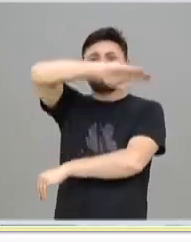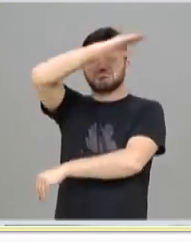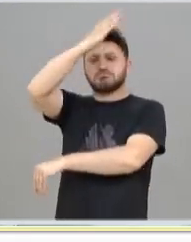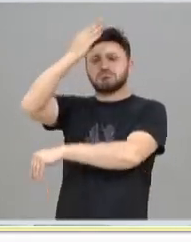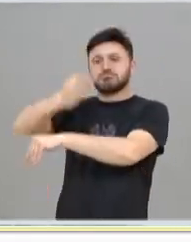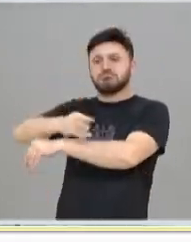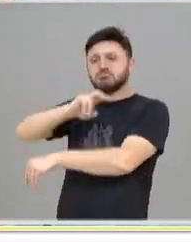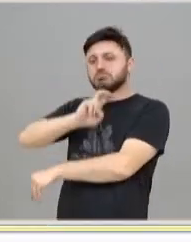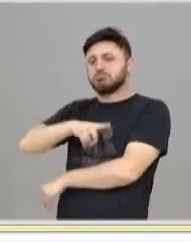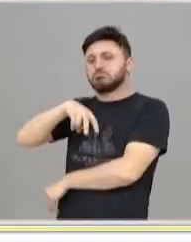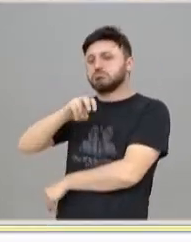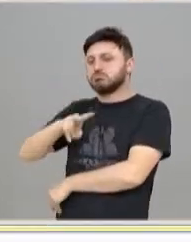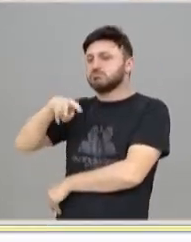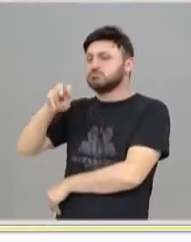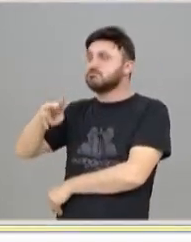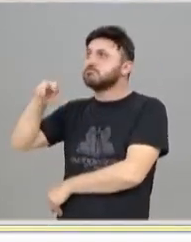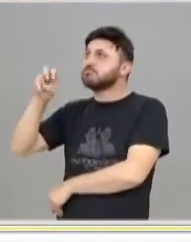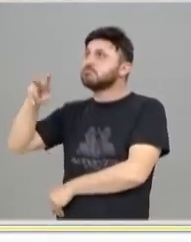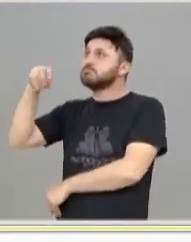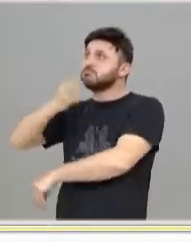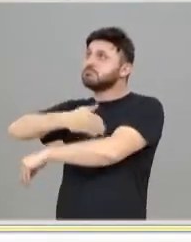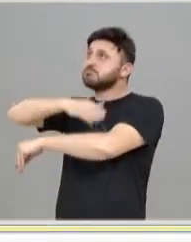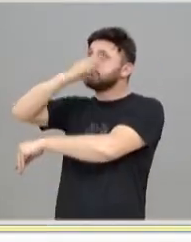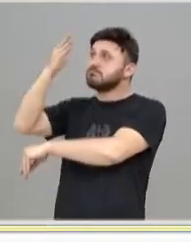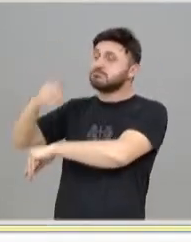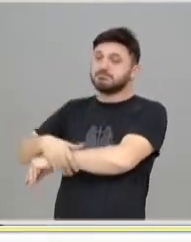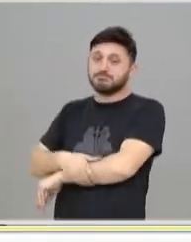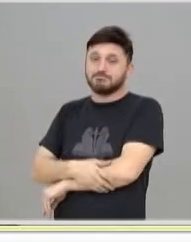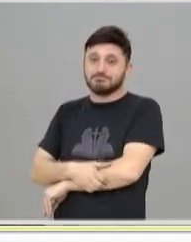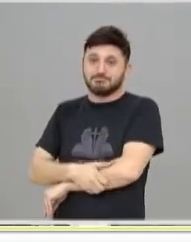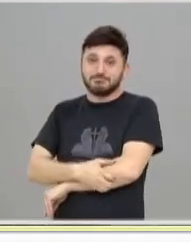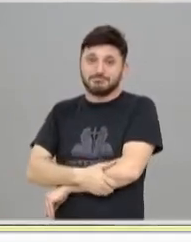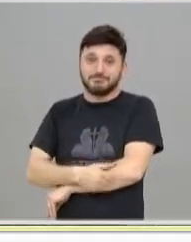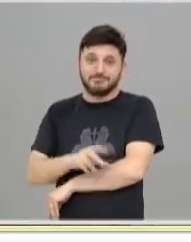Aqui, não esqueça, Deus Pai.